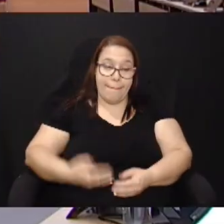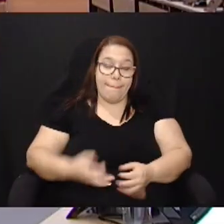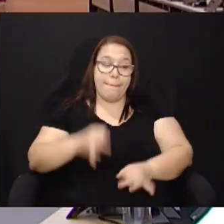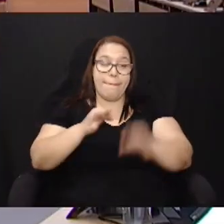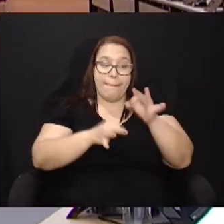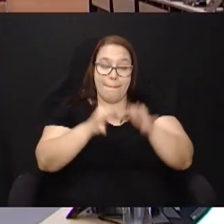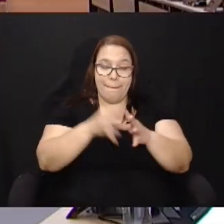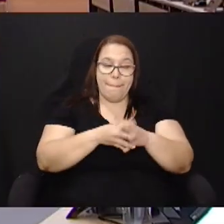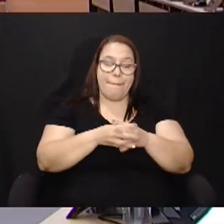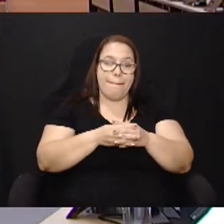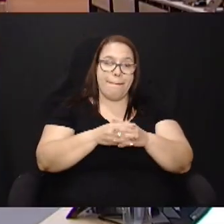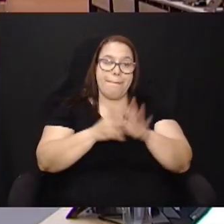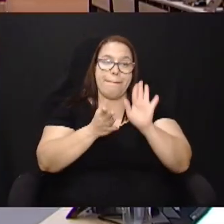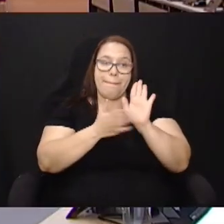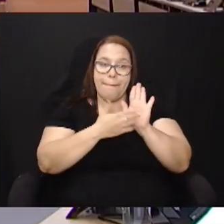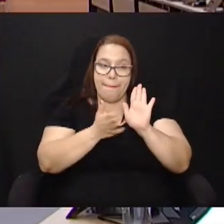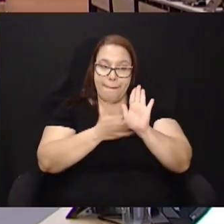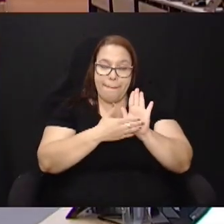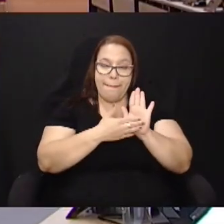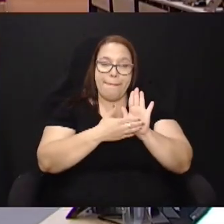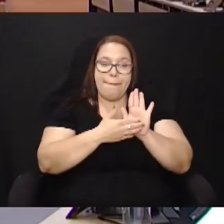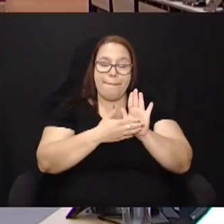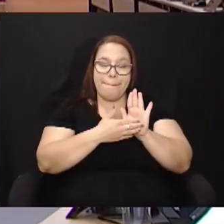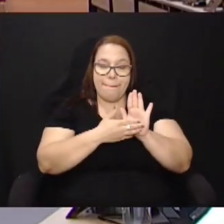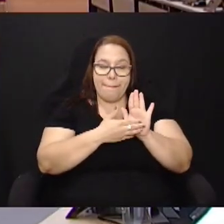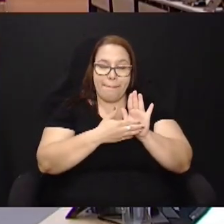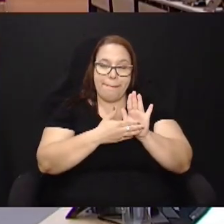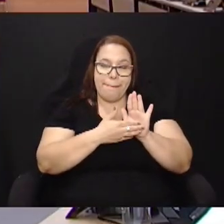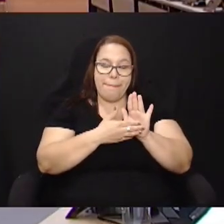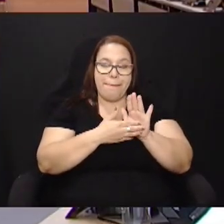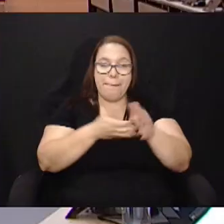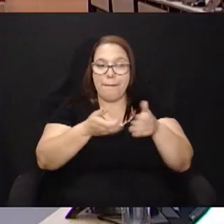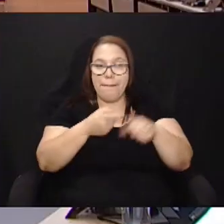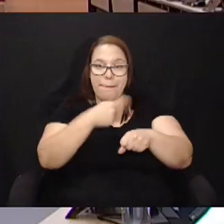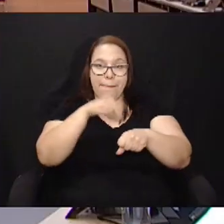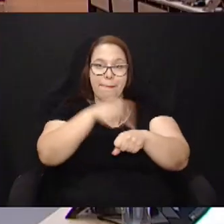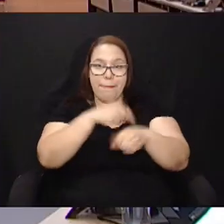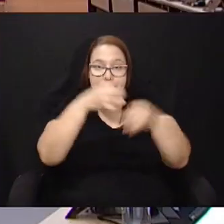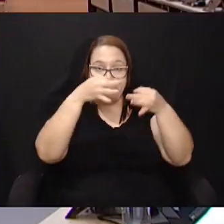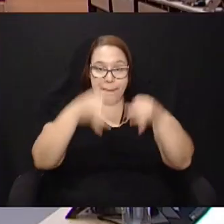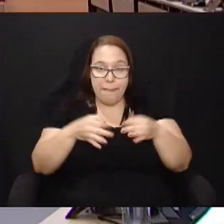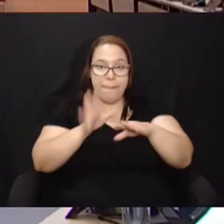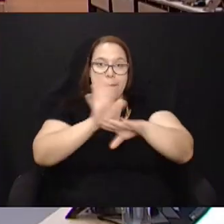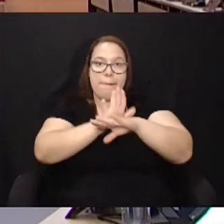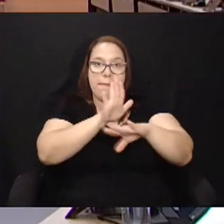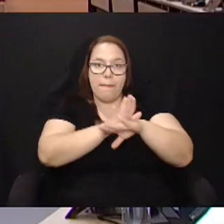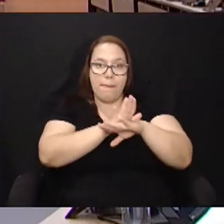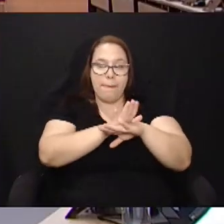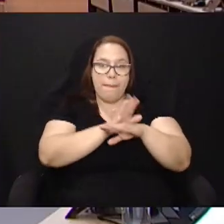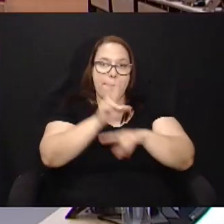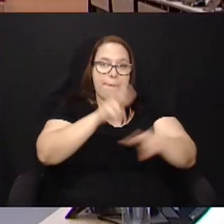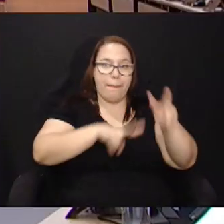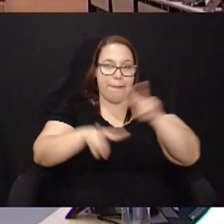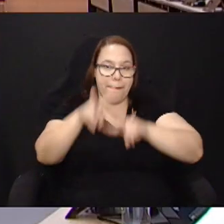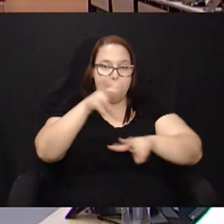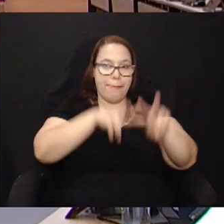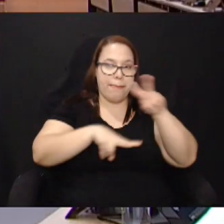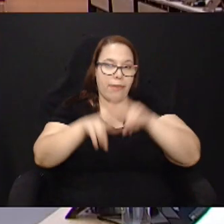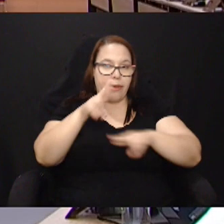então a gente quer o tempo real da câmera para ajudar no monitoramento da cidade e da segurança pública.